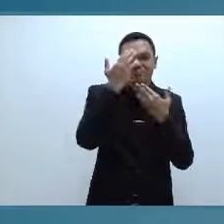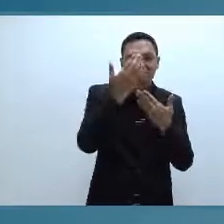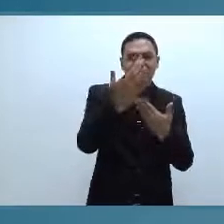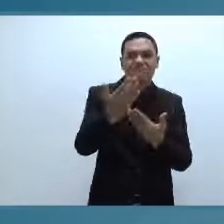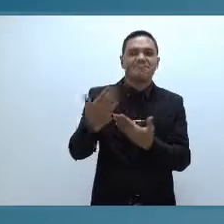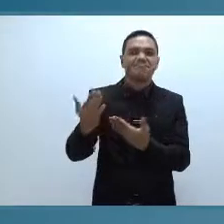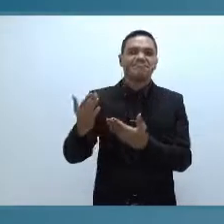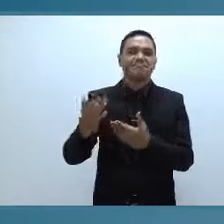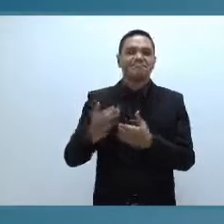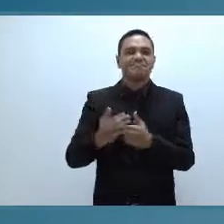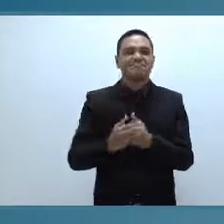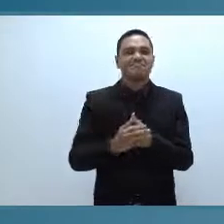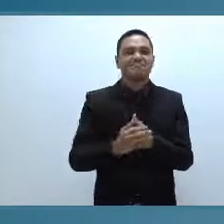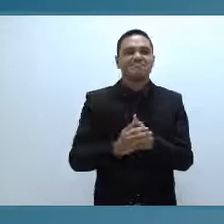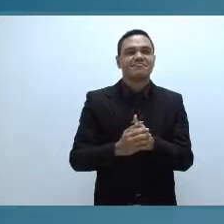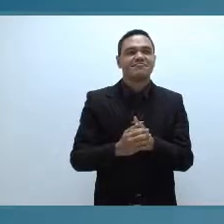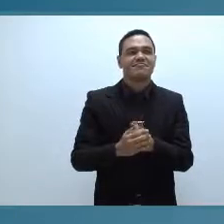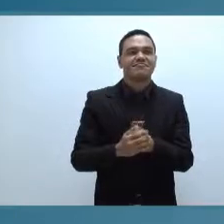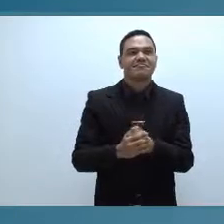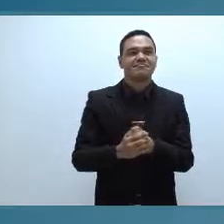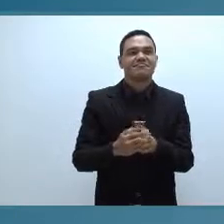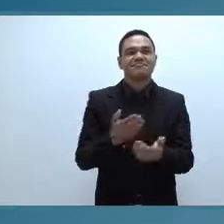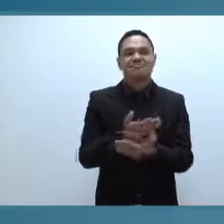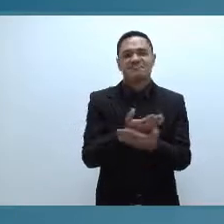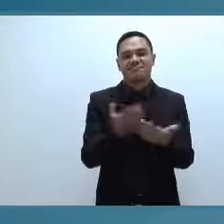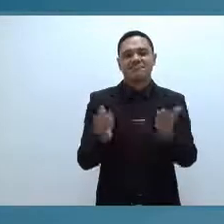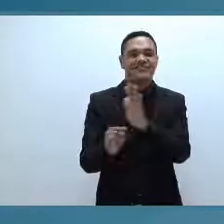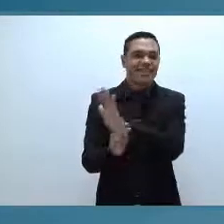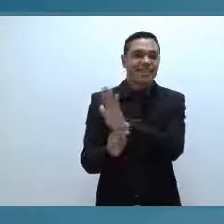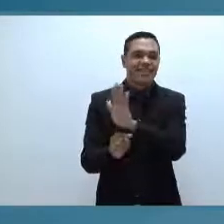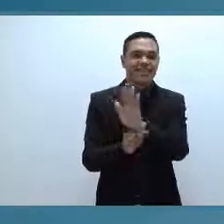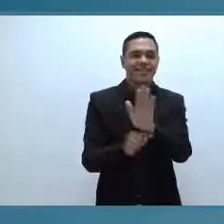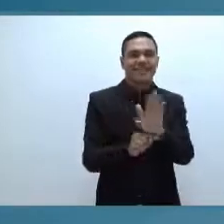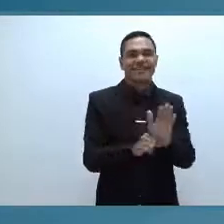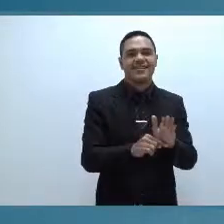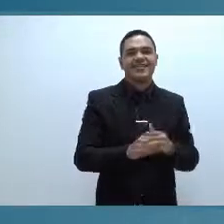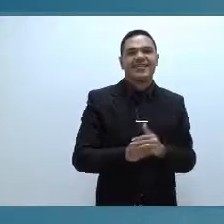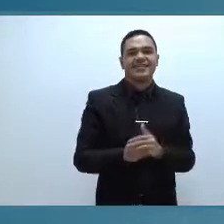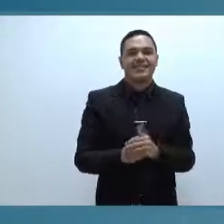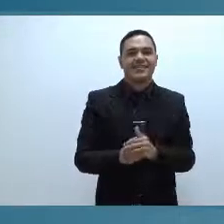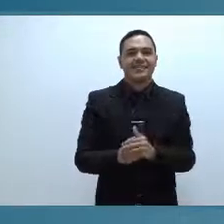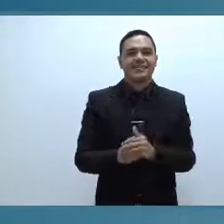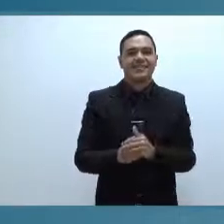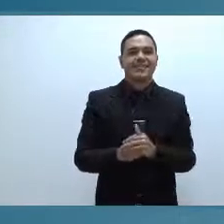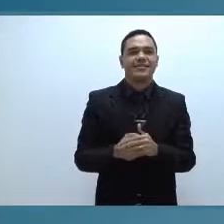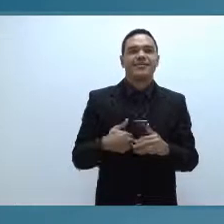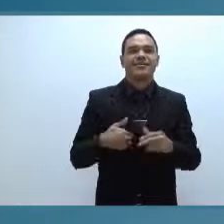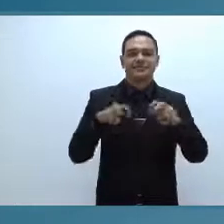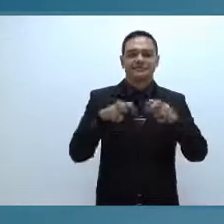pela imprescindível ajuda sempre dada por todos. E eu declaro